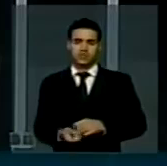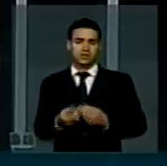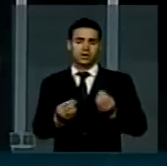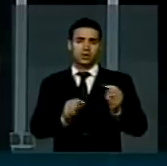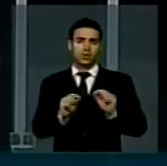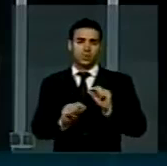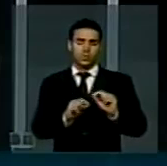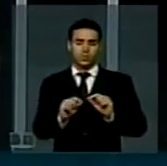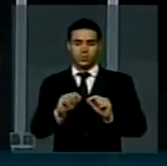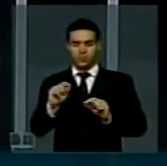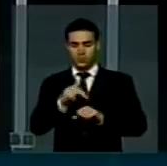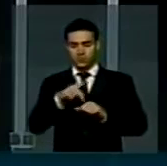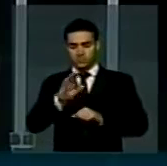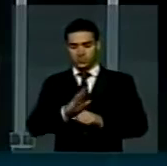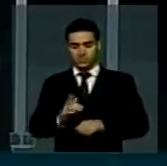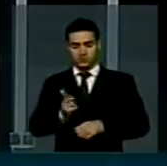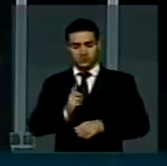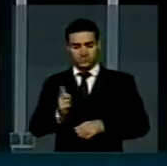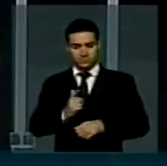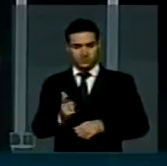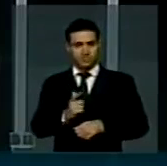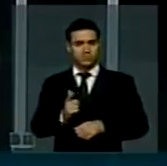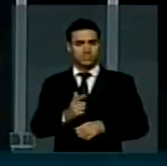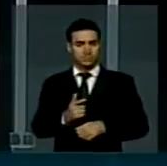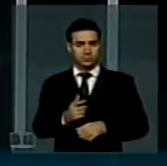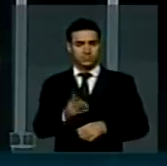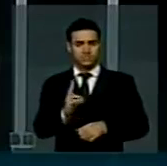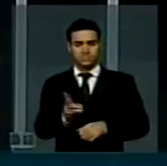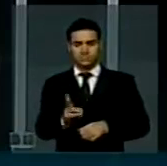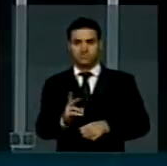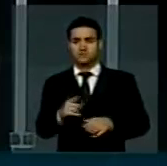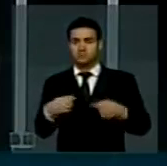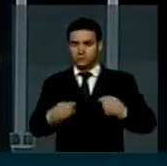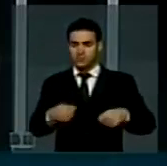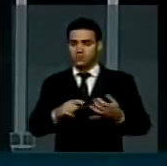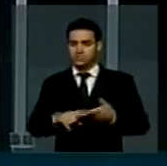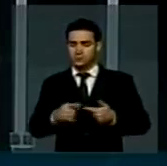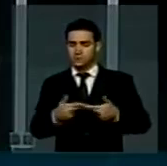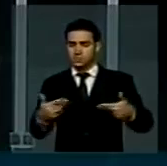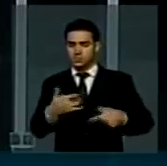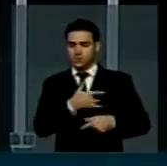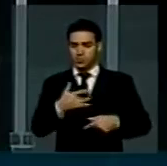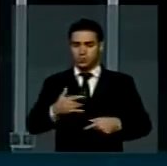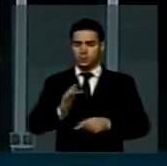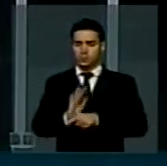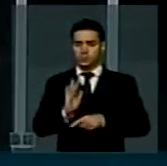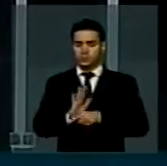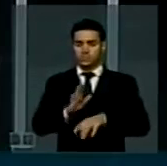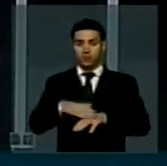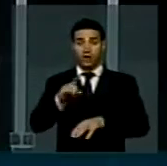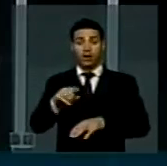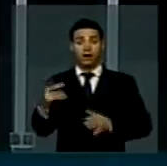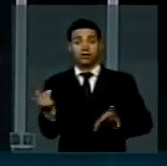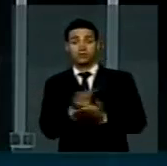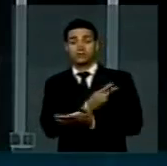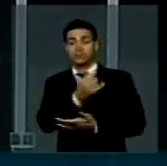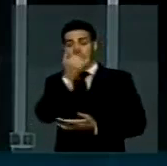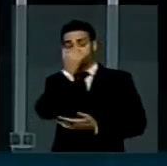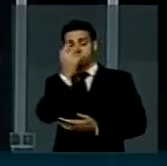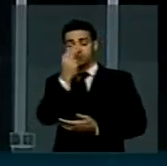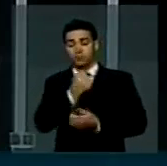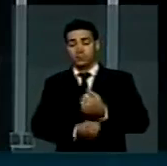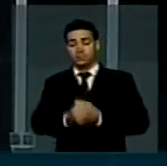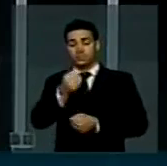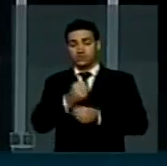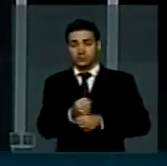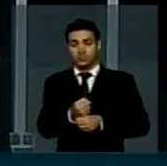que ainda temos grandes demandas na área de saúde, aconteça o que aconteceu ano passado,